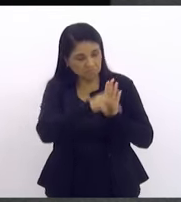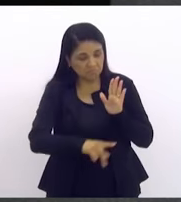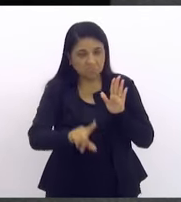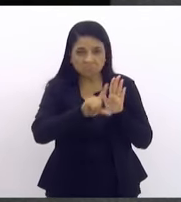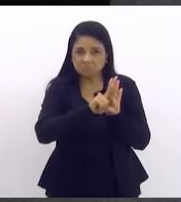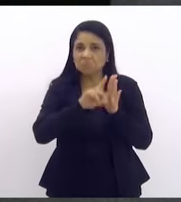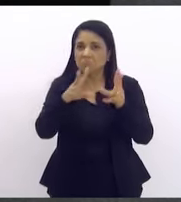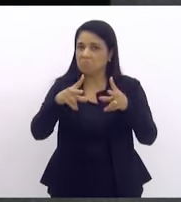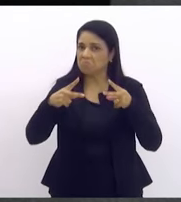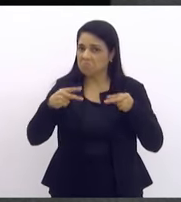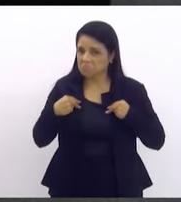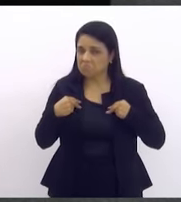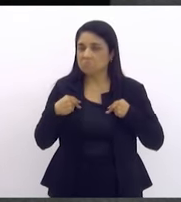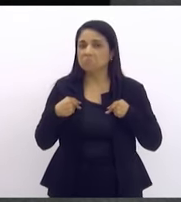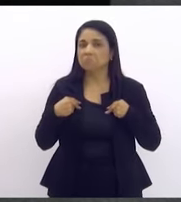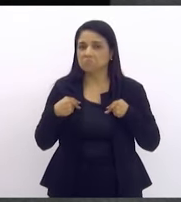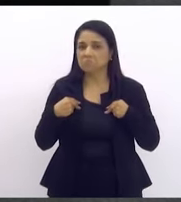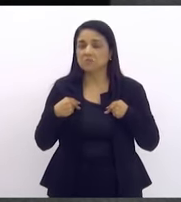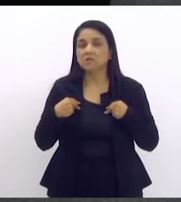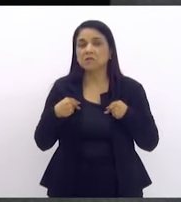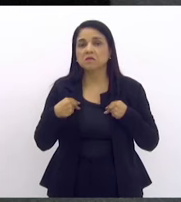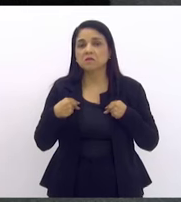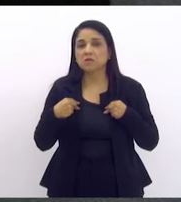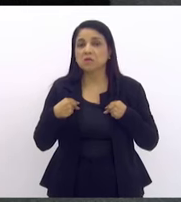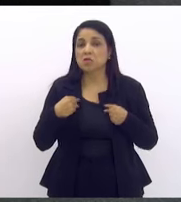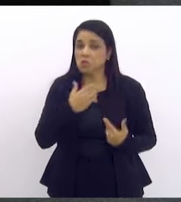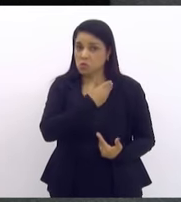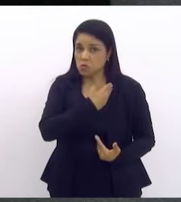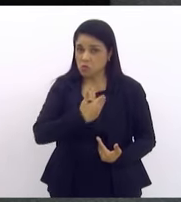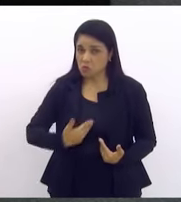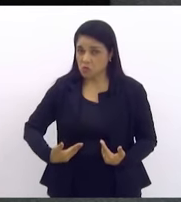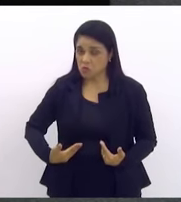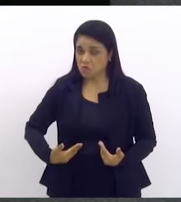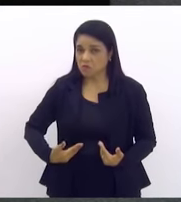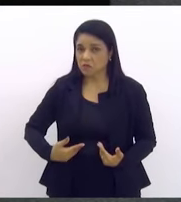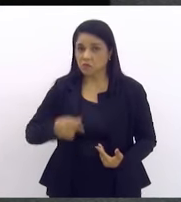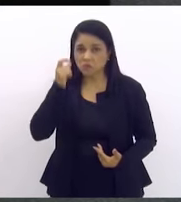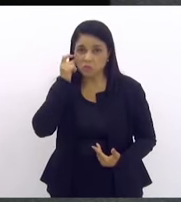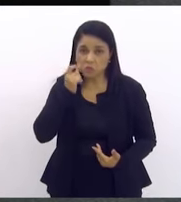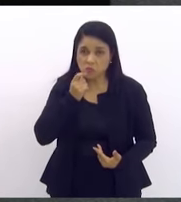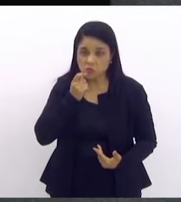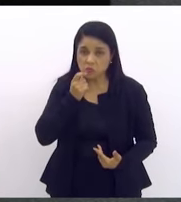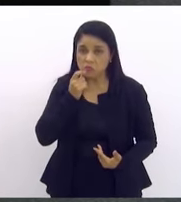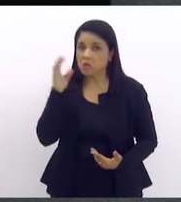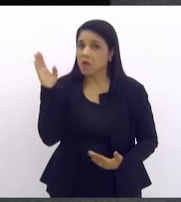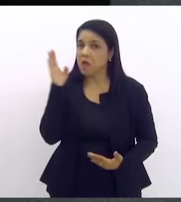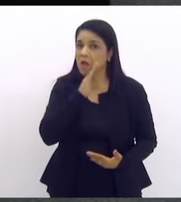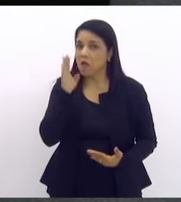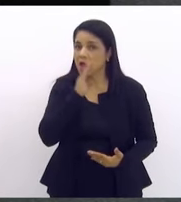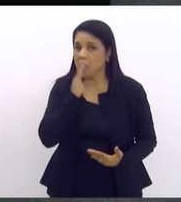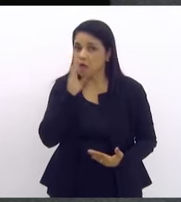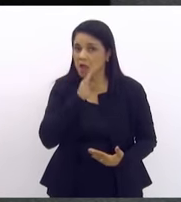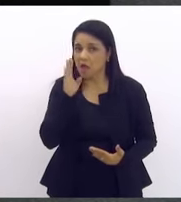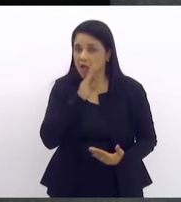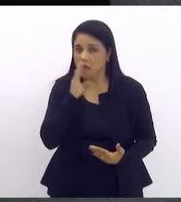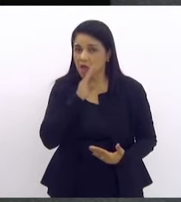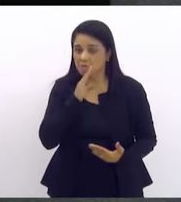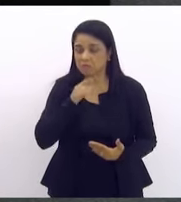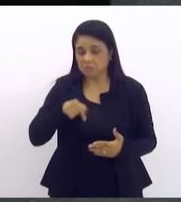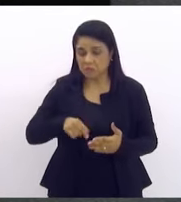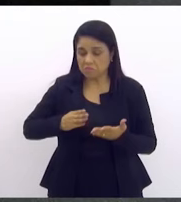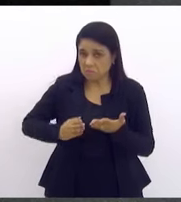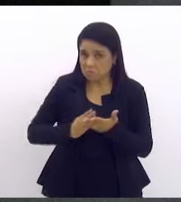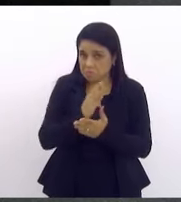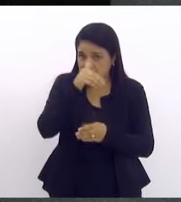mérito e espero que o governador rapidamente, depois dessa casa